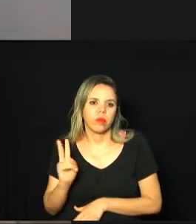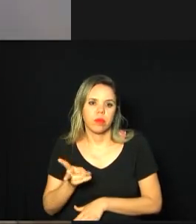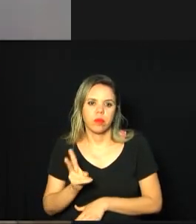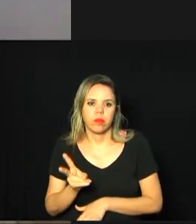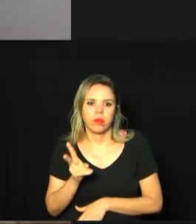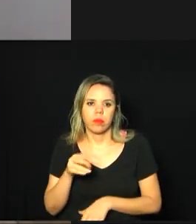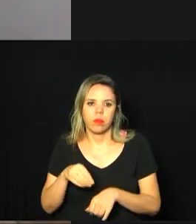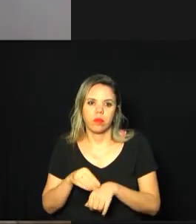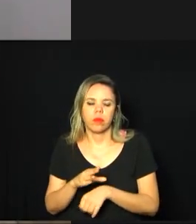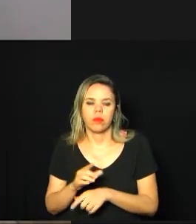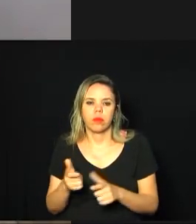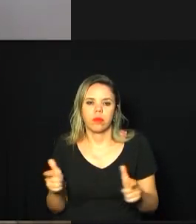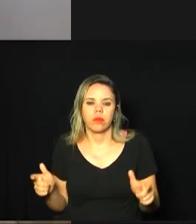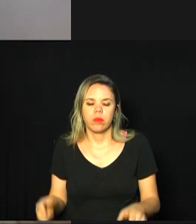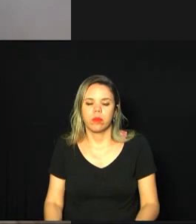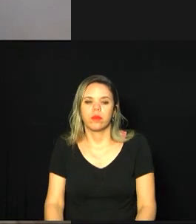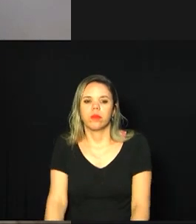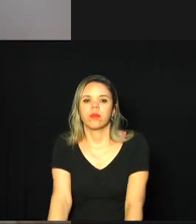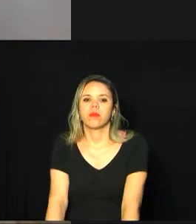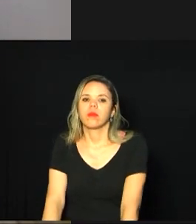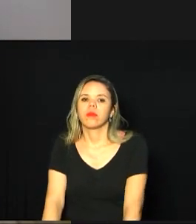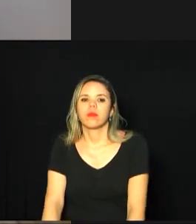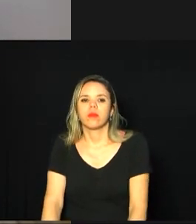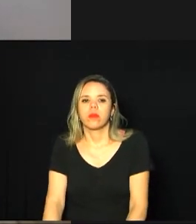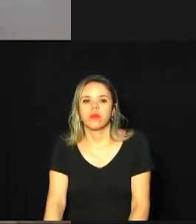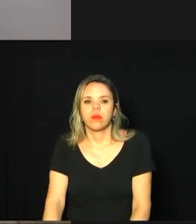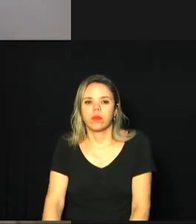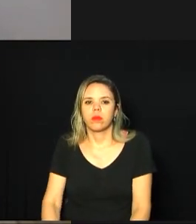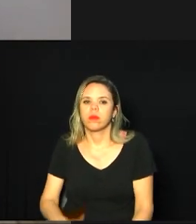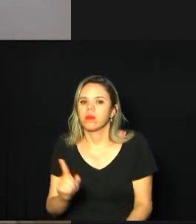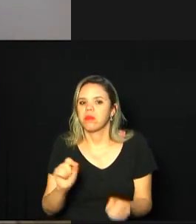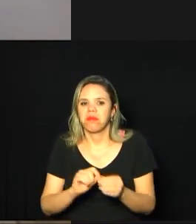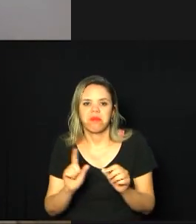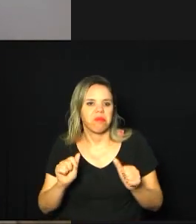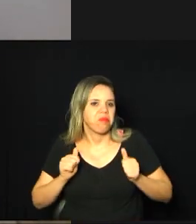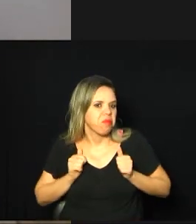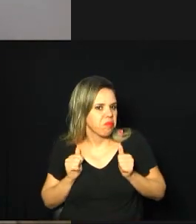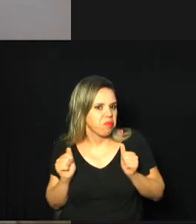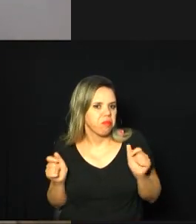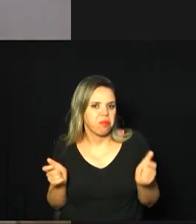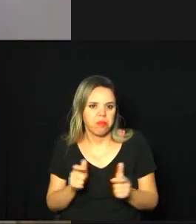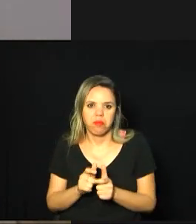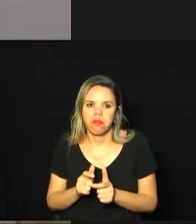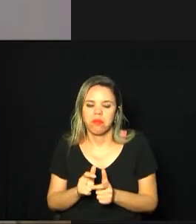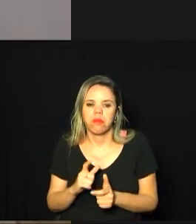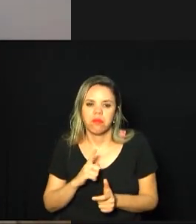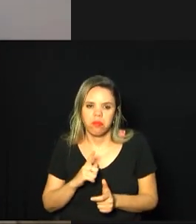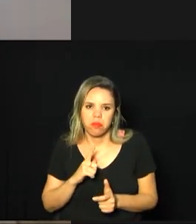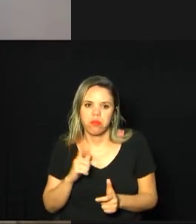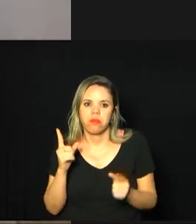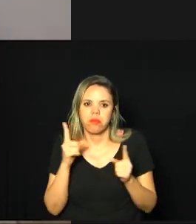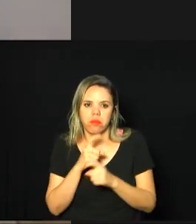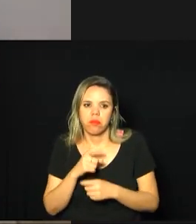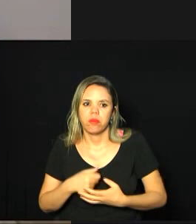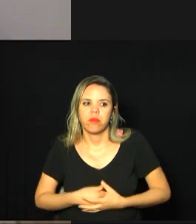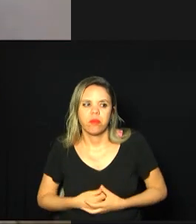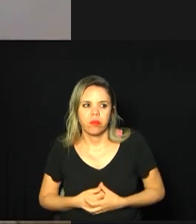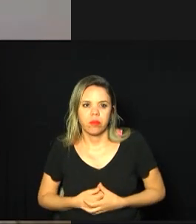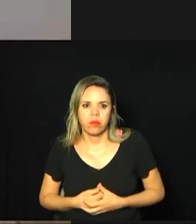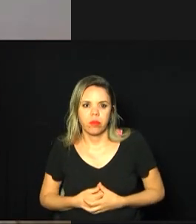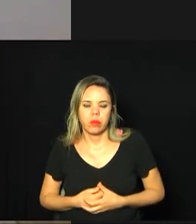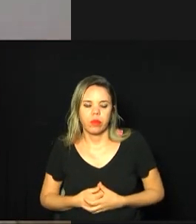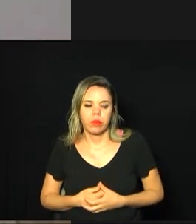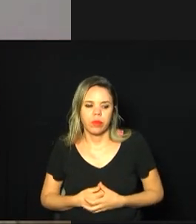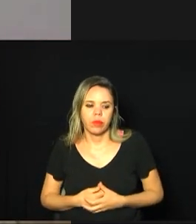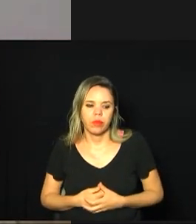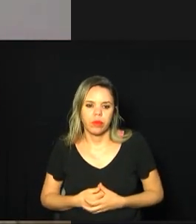com uma transmissão alta e não fazendo nada para isso baixar, a gente tem uma situação complicada, né? E isso